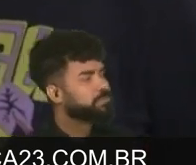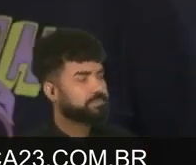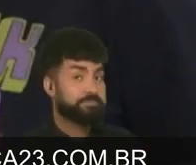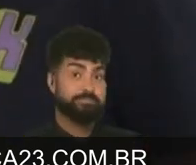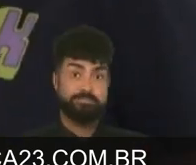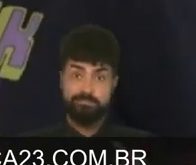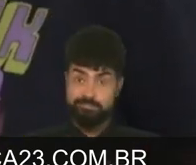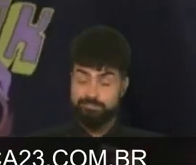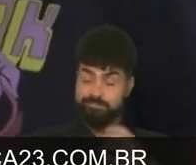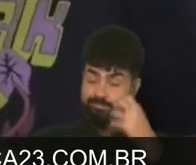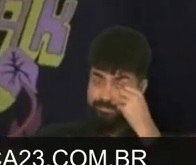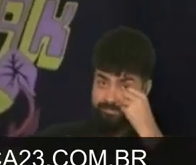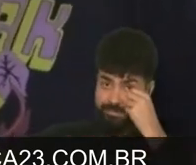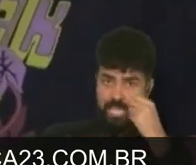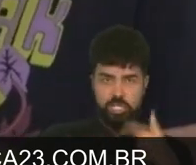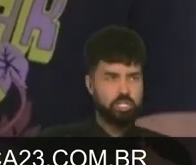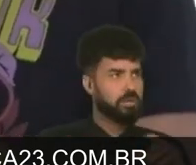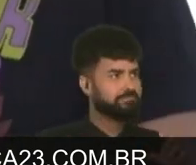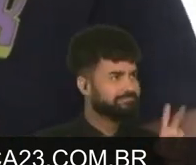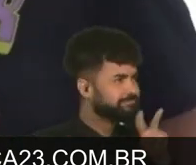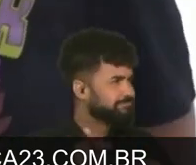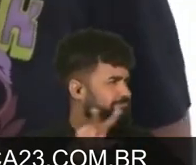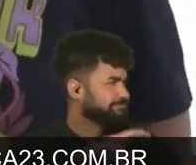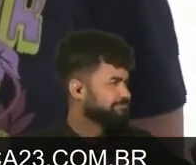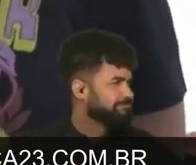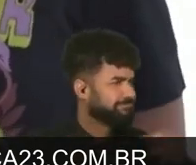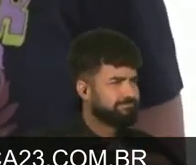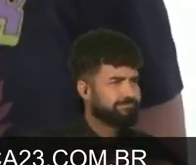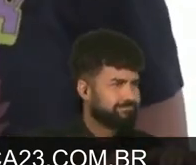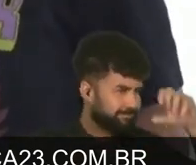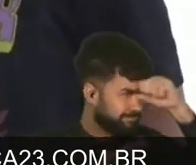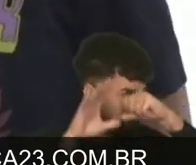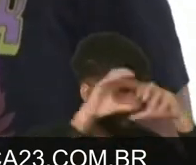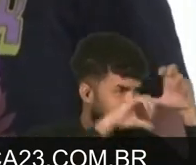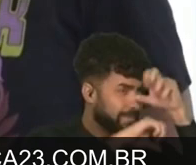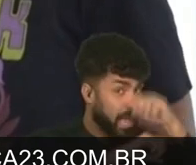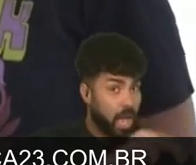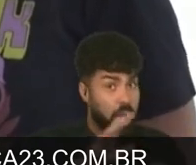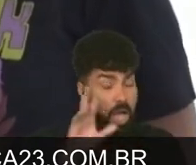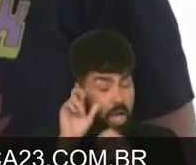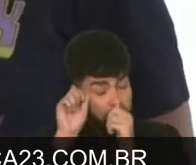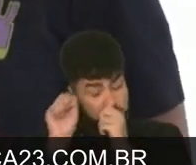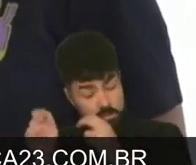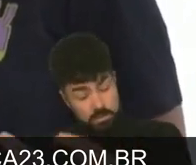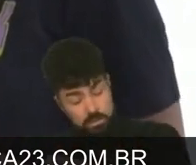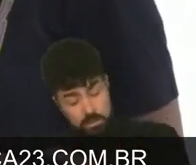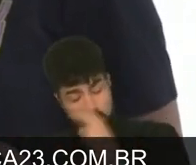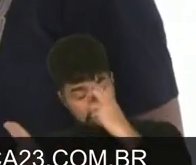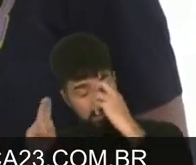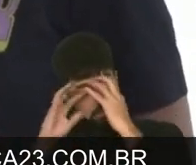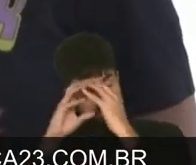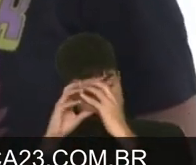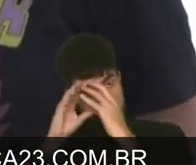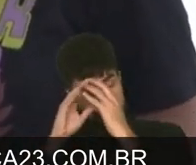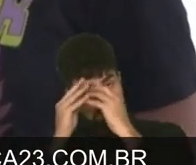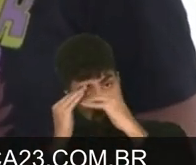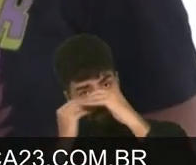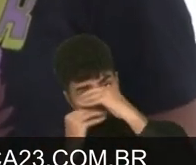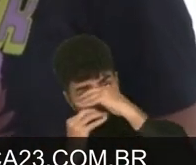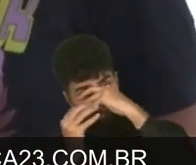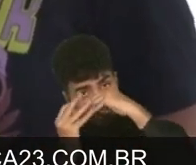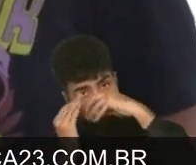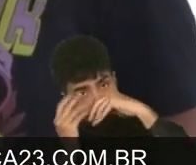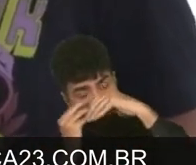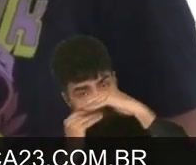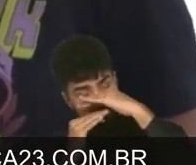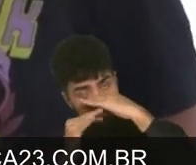todas as vivências do cotidiano escolar delas, elas transformam e memórias e aprendizado, consolidando